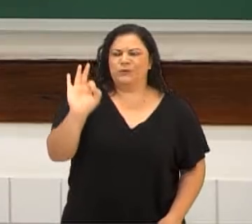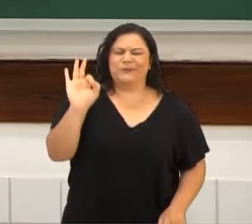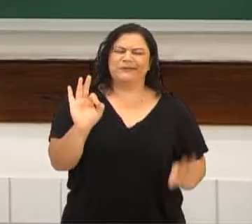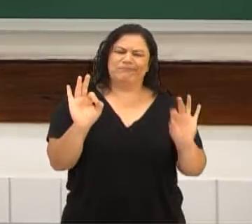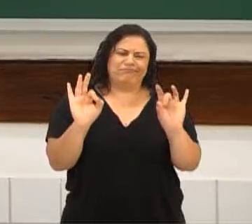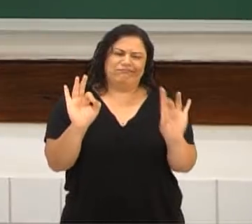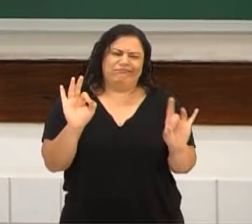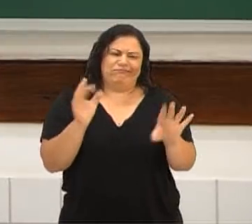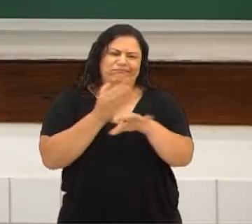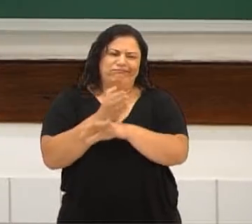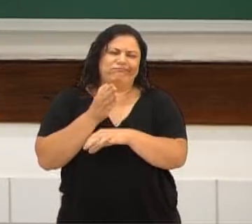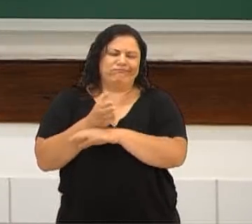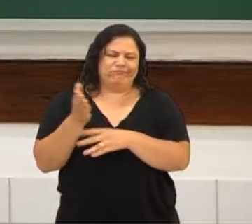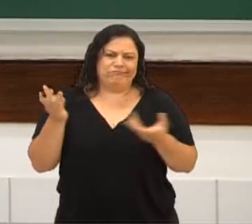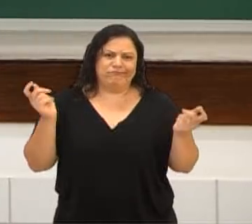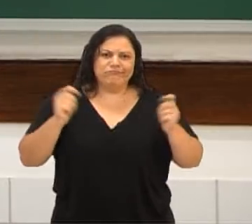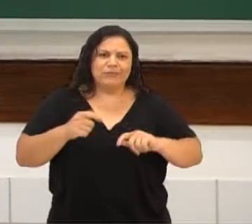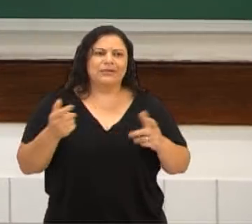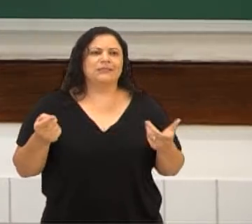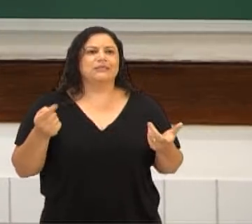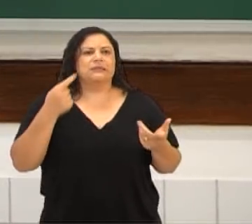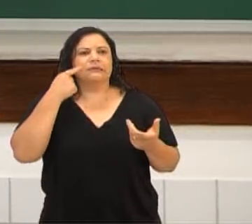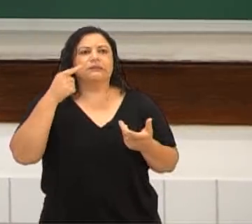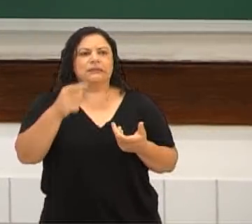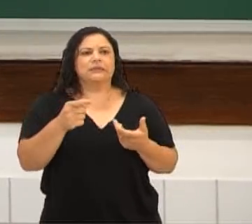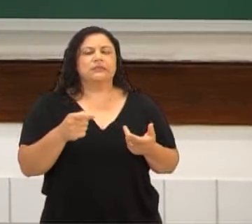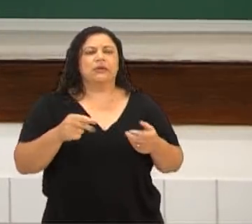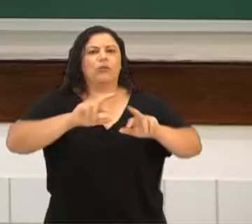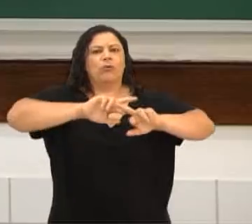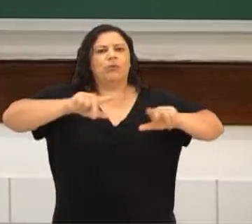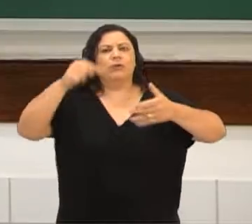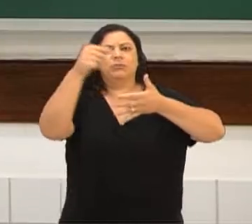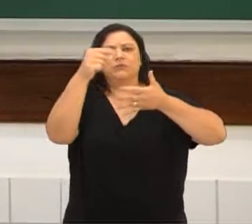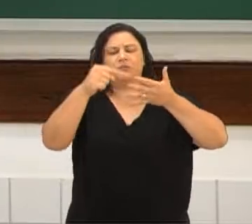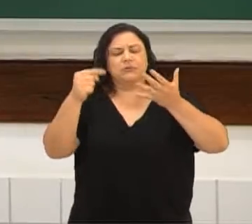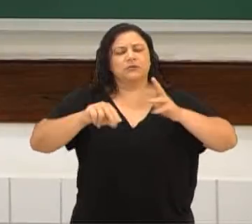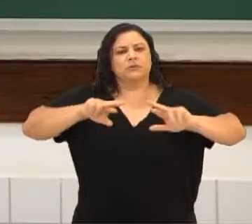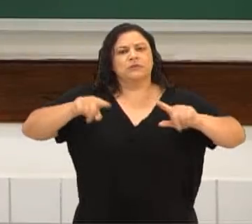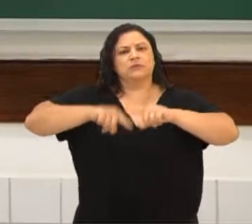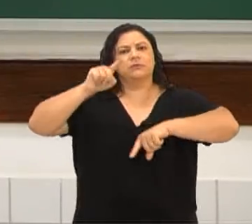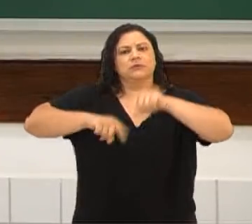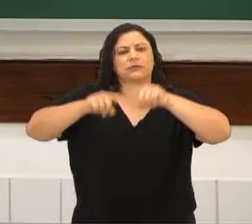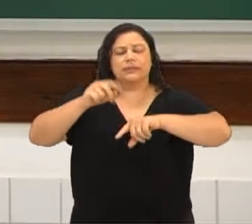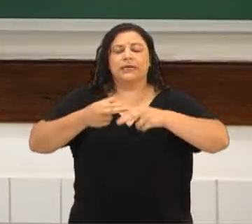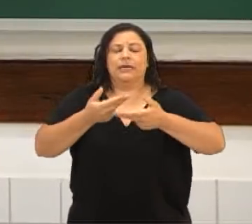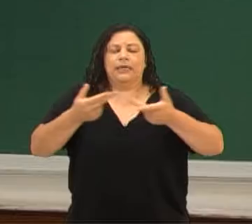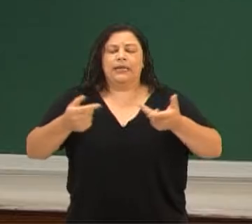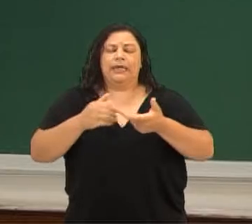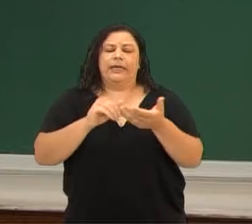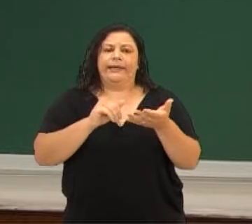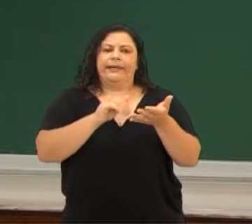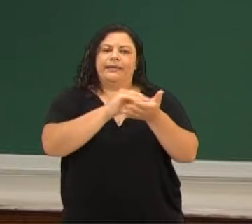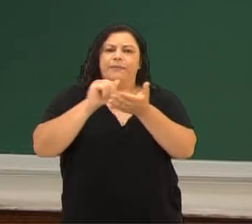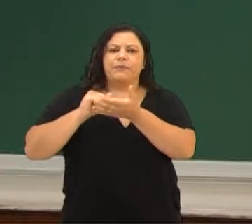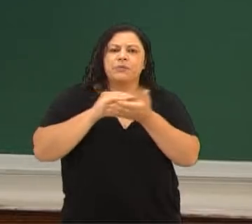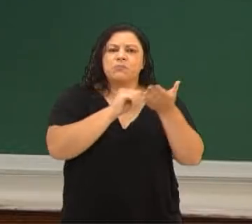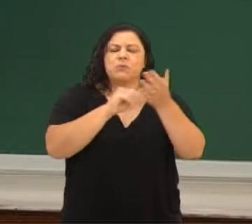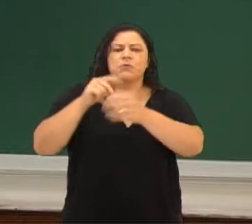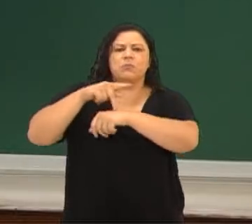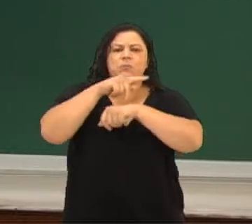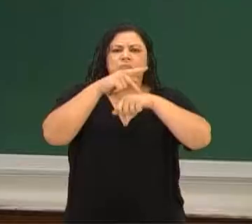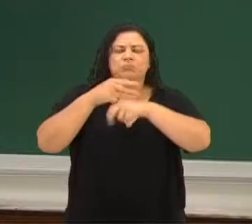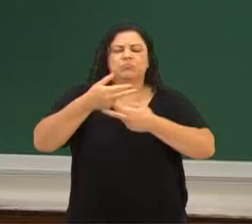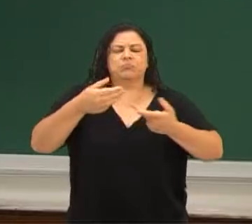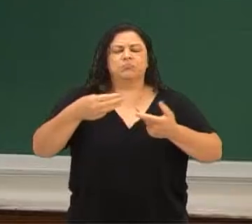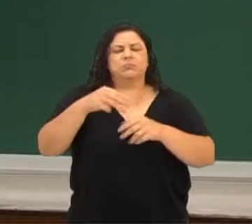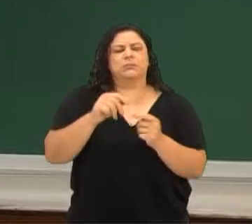de participação, né? E essa grande variedade de matérias-primas, minerais, que poderia, né,